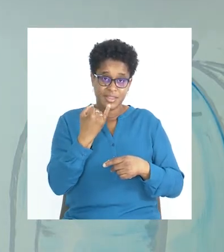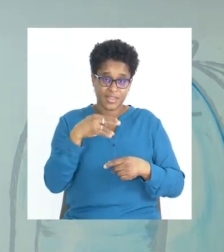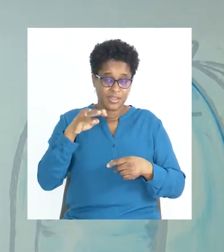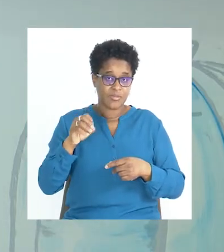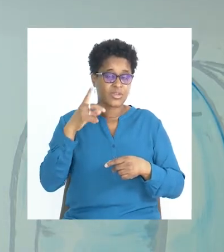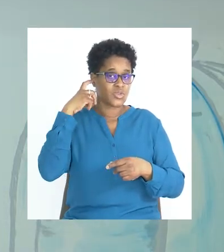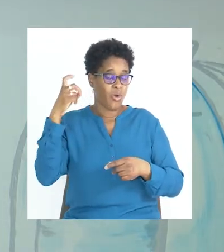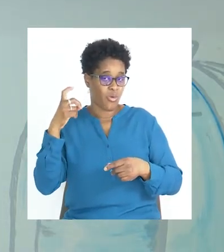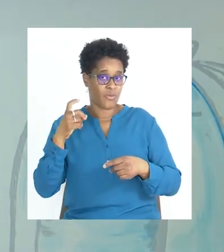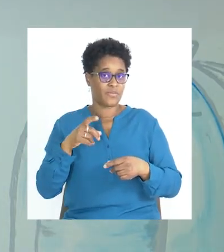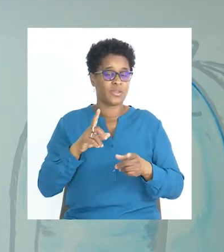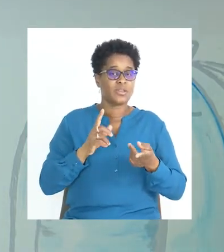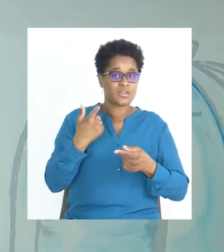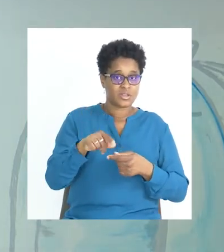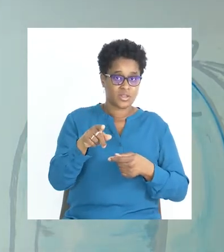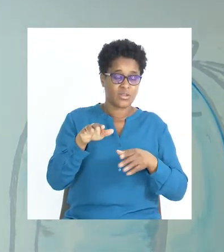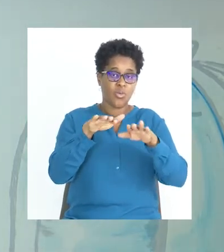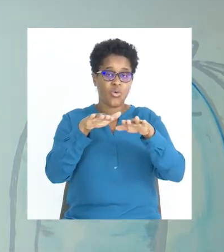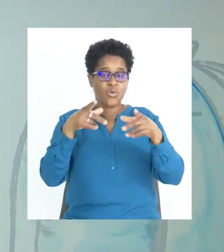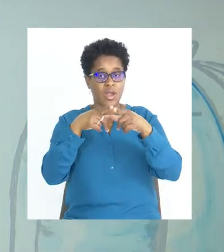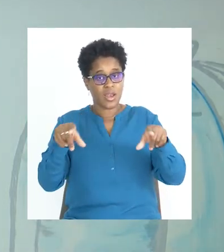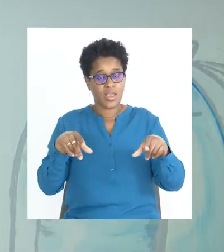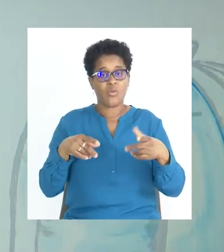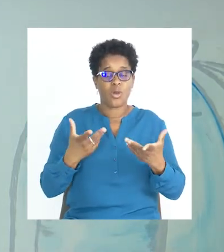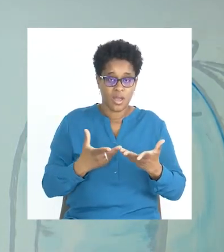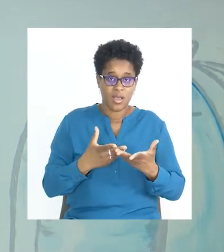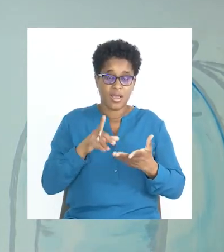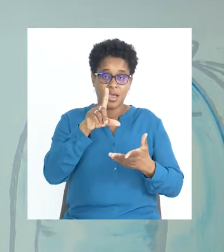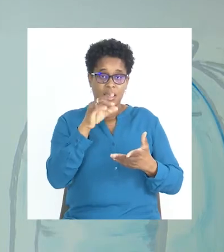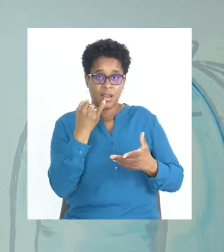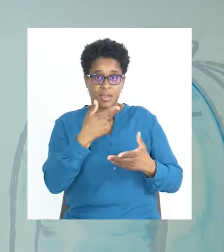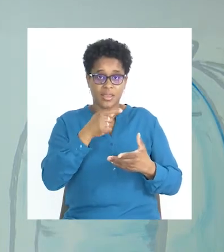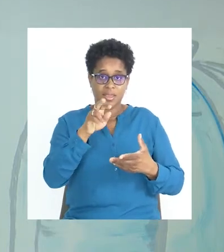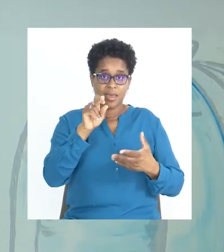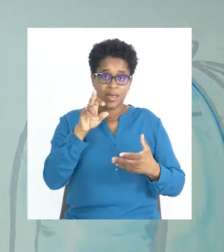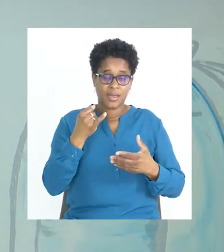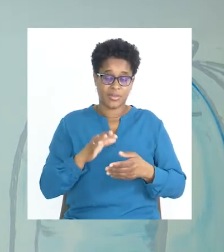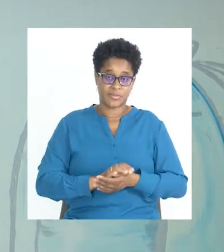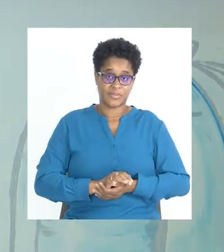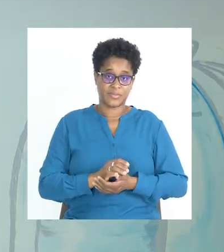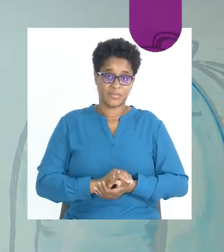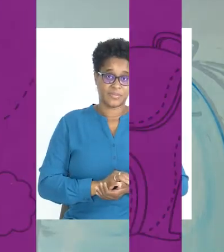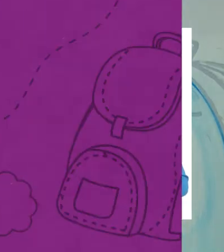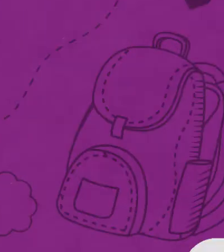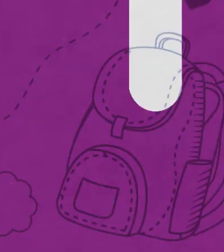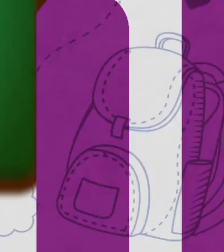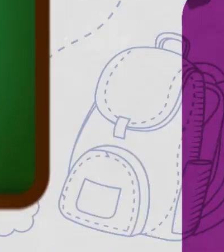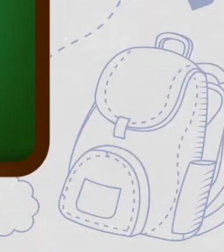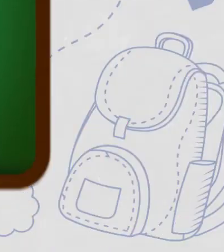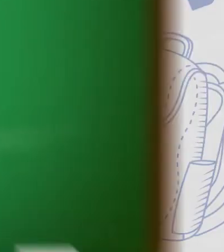e sonoridade. Estamos perante aquilo que é o nível da língua literária. A escrita.